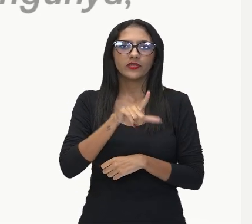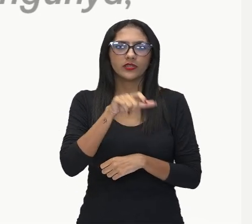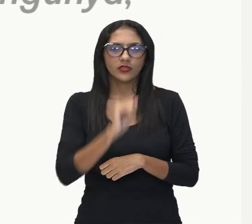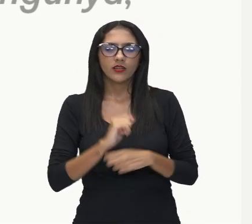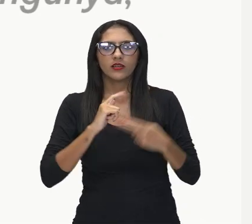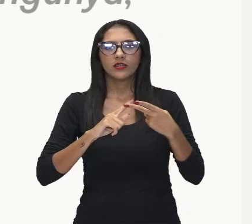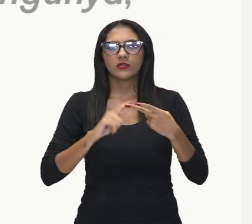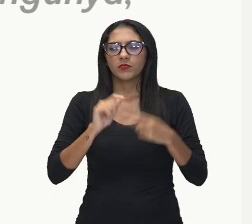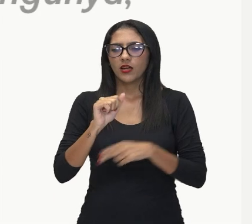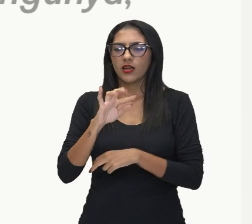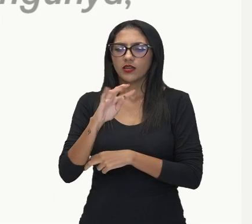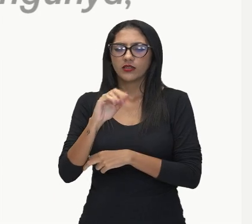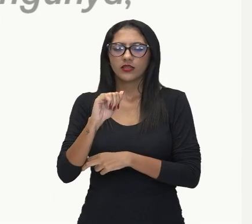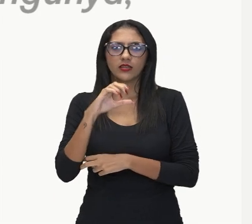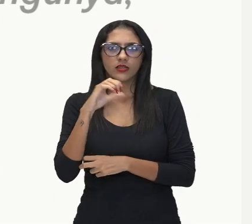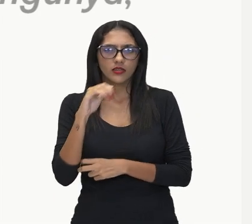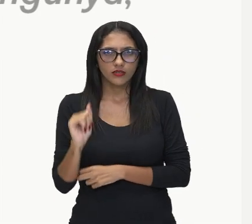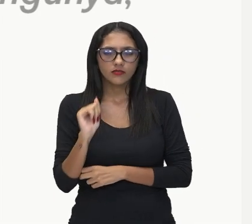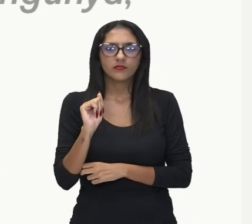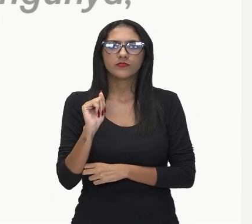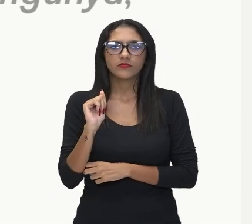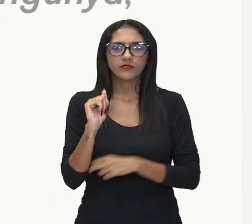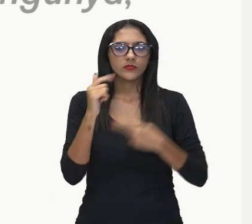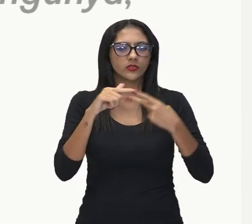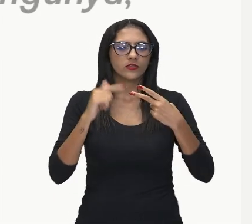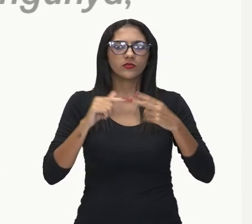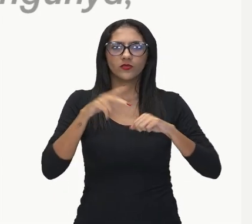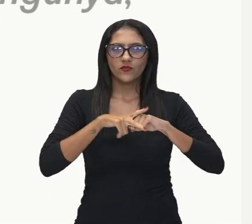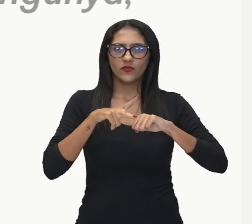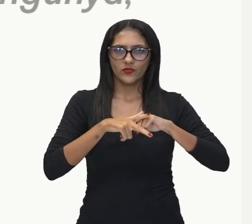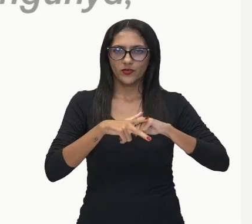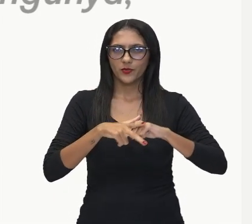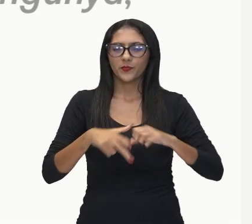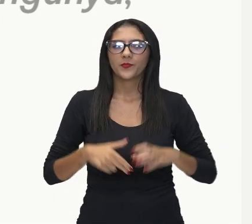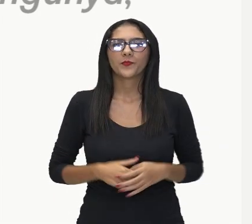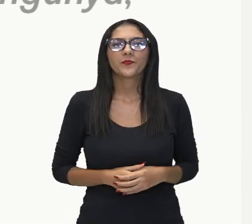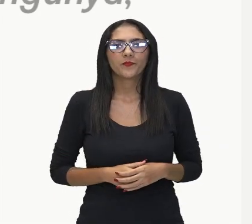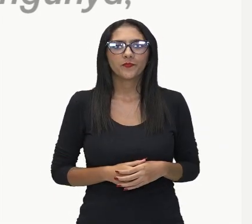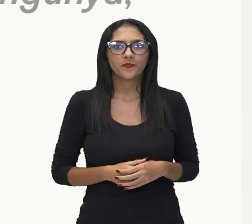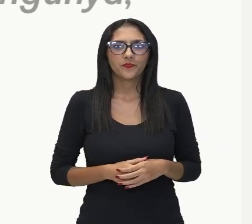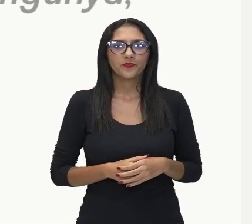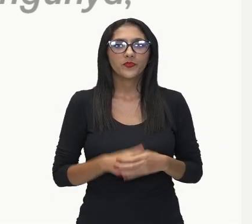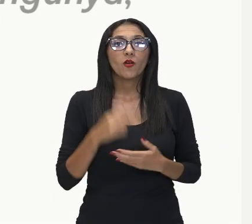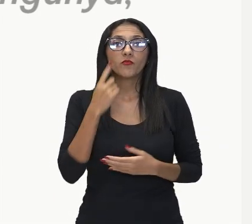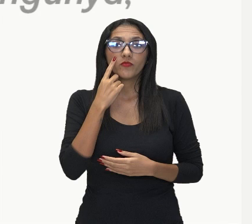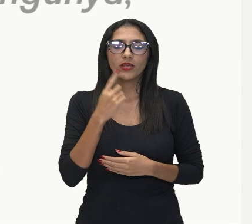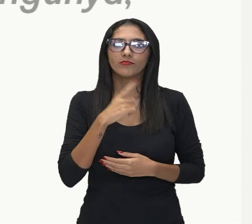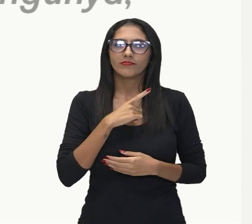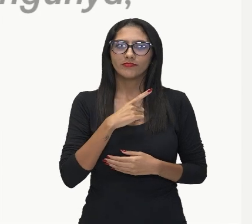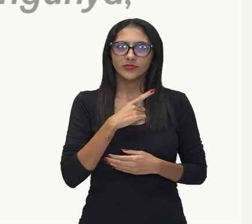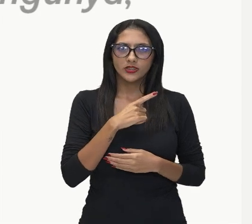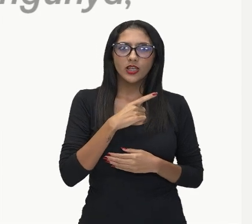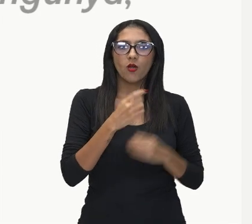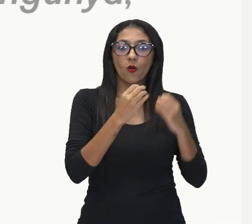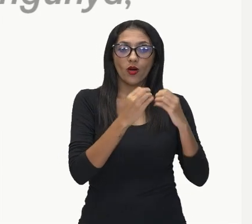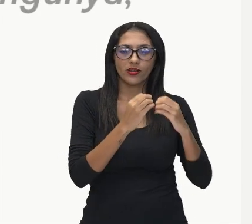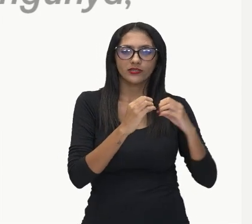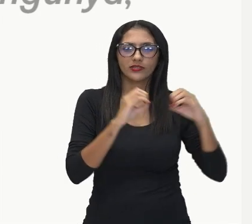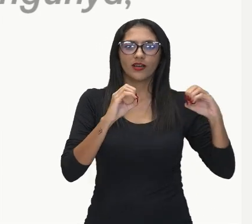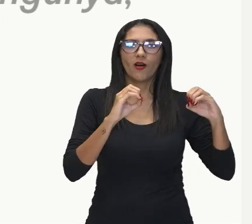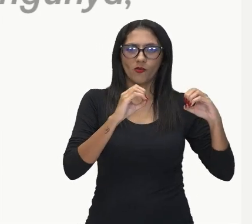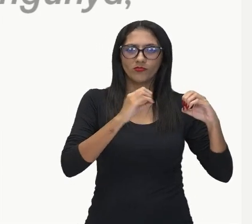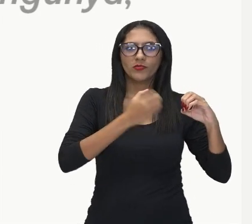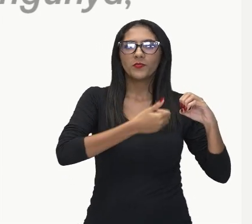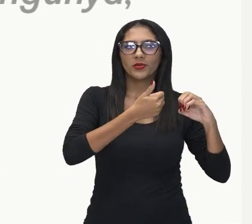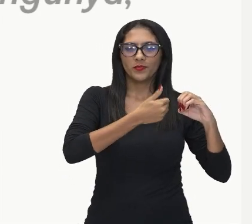verbo ataca. Verbo revelar e verbo atacar. Duas orações, certo? A primeira oração